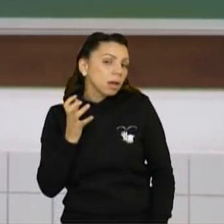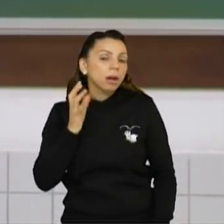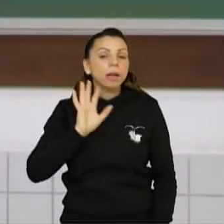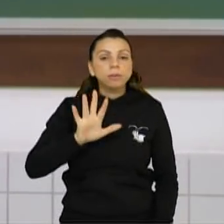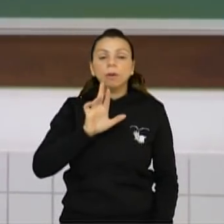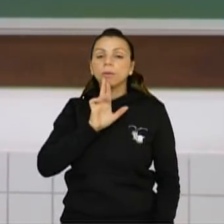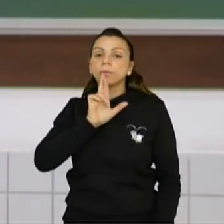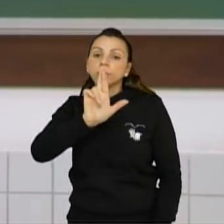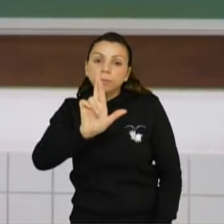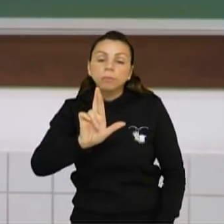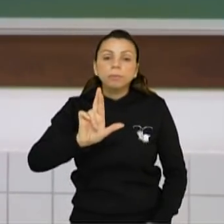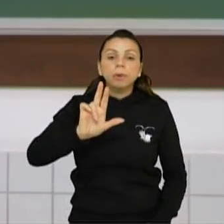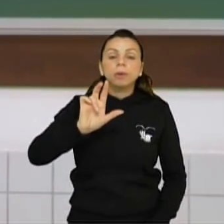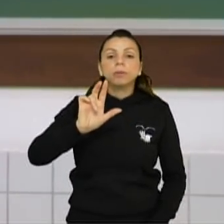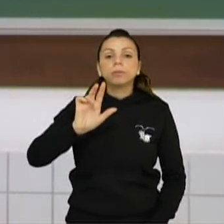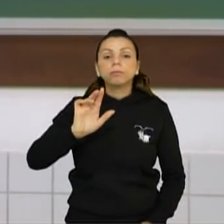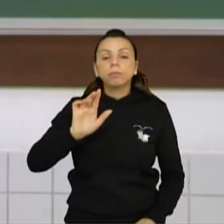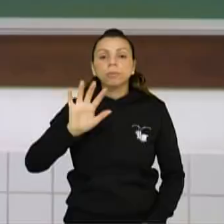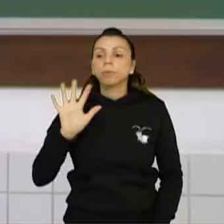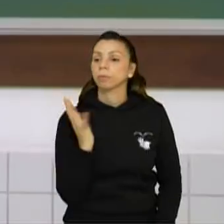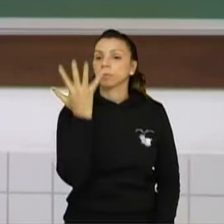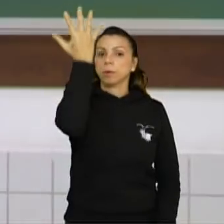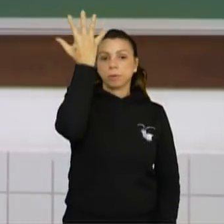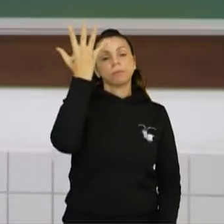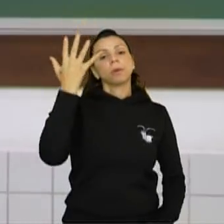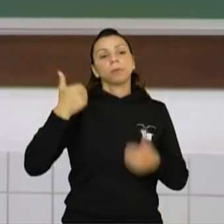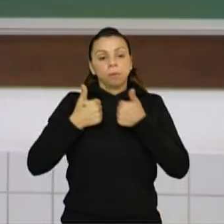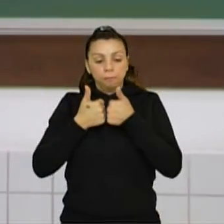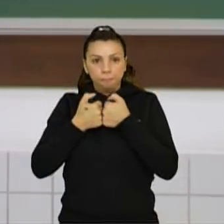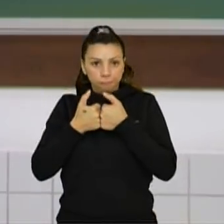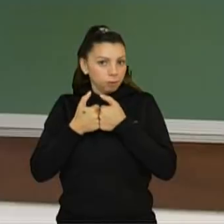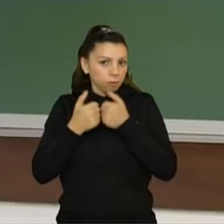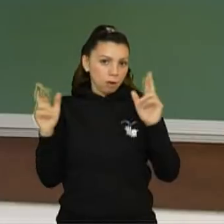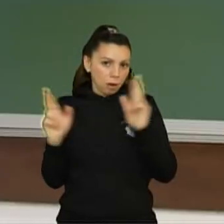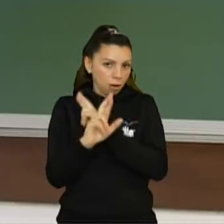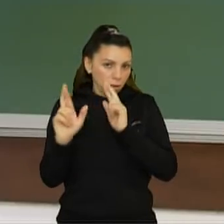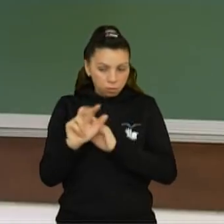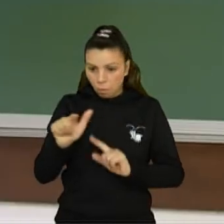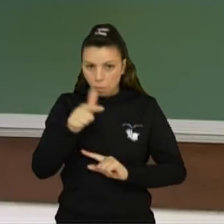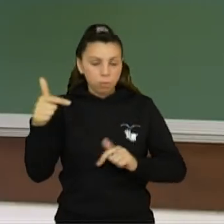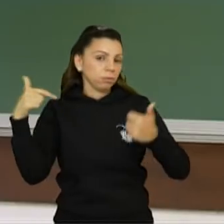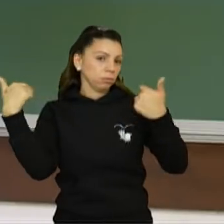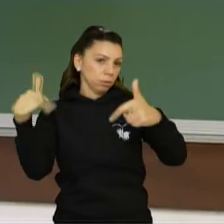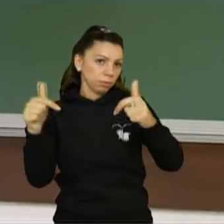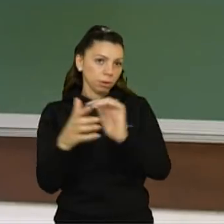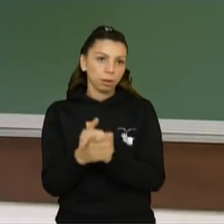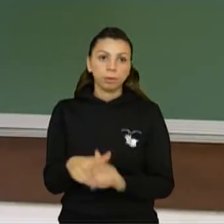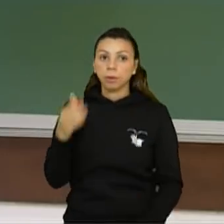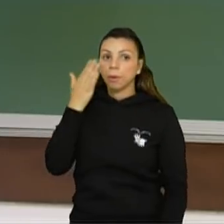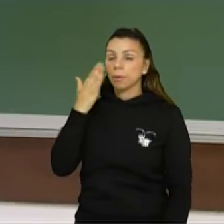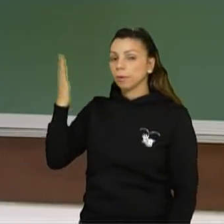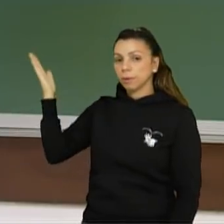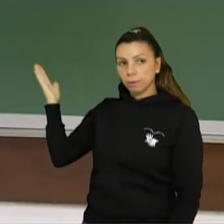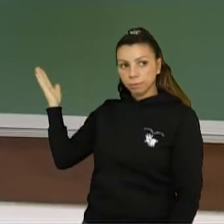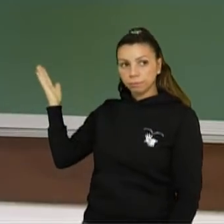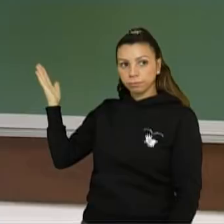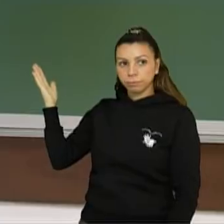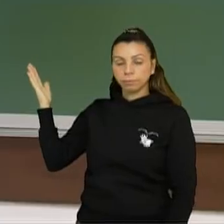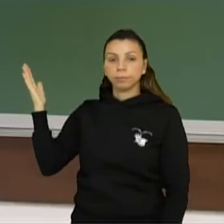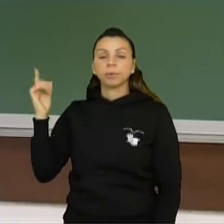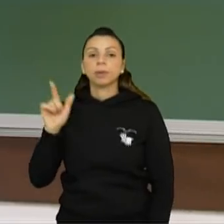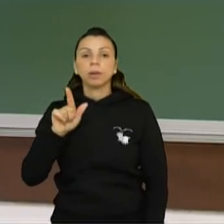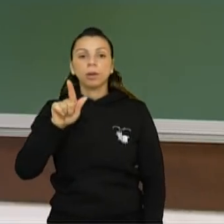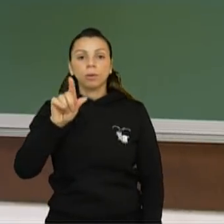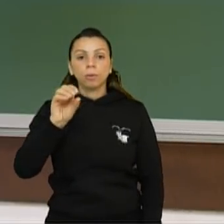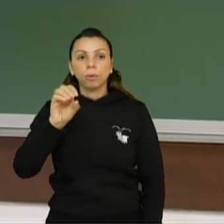de um fenômeno físico, não tinha outras relações além disso. Porém, Goethe vai pensar diferente, ele vai entender que a cor